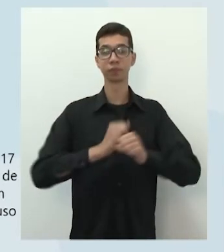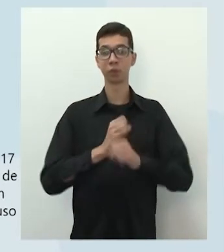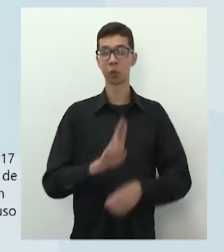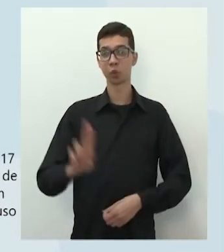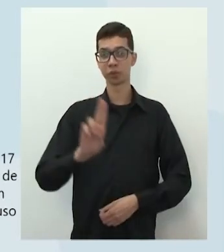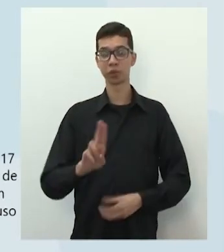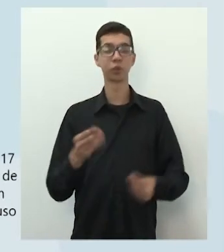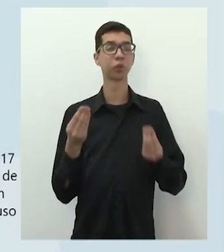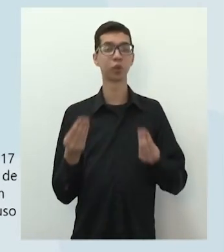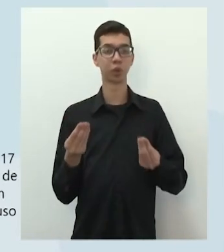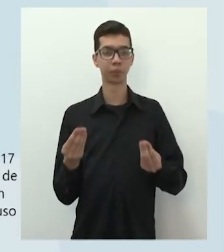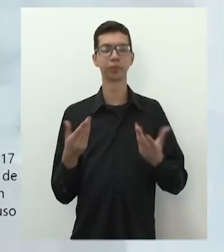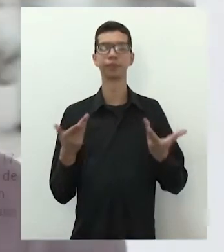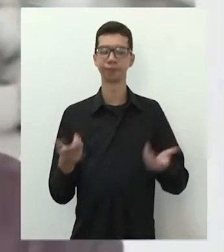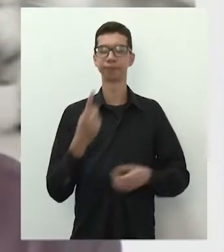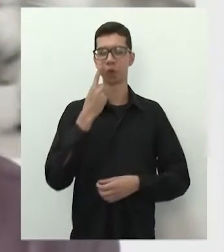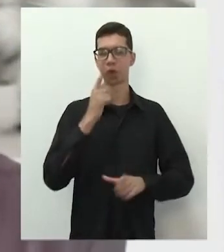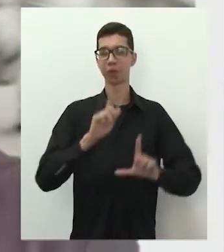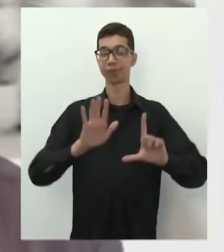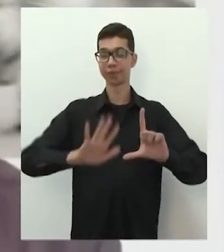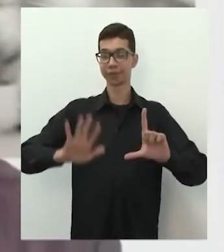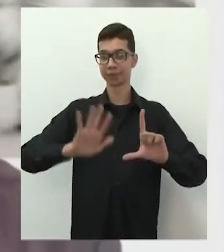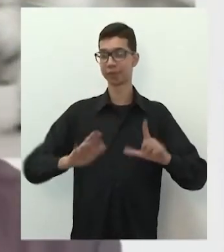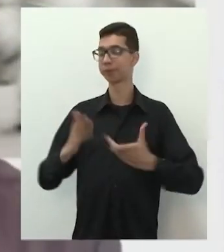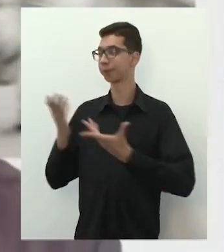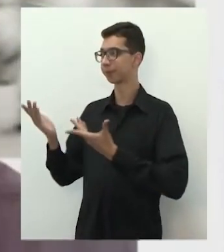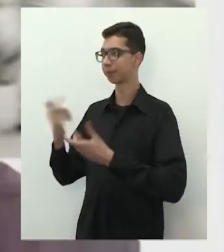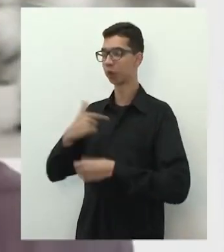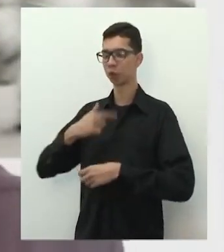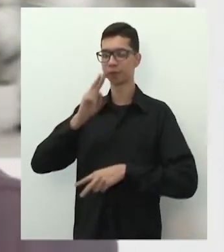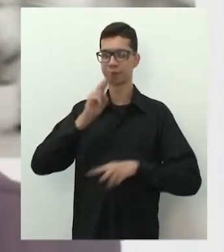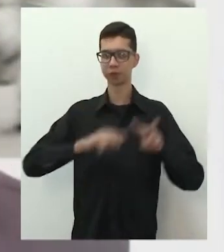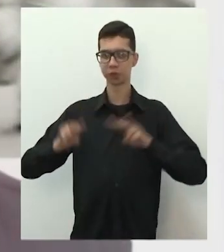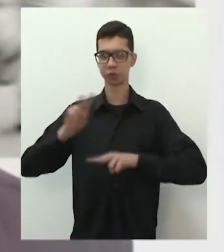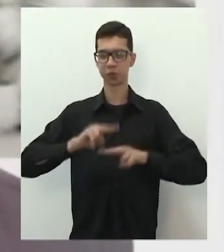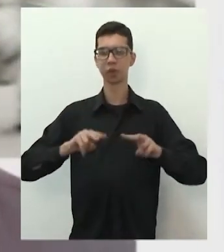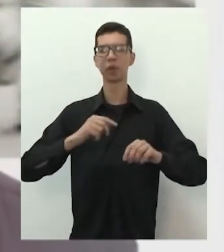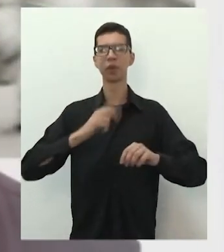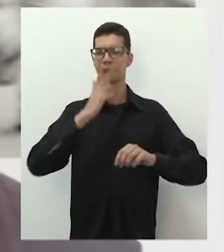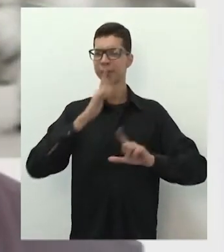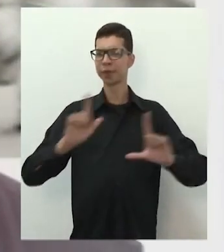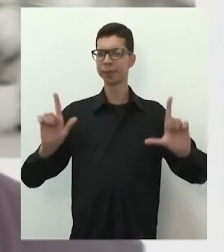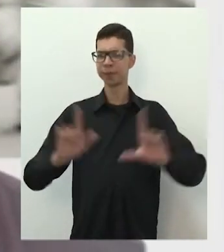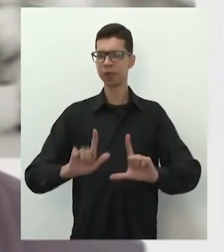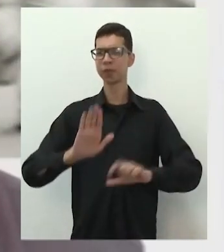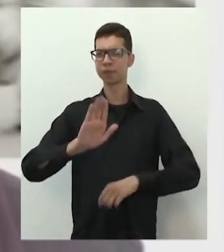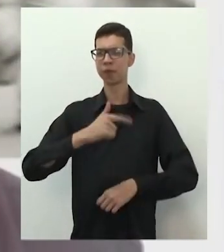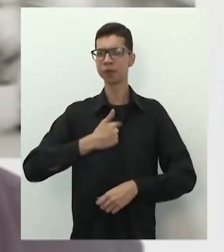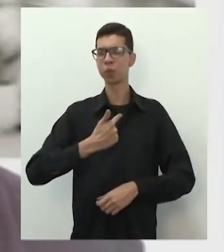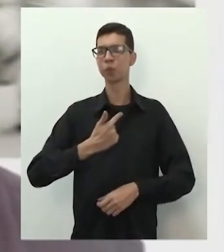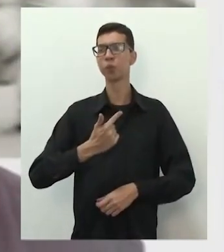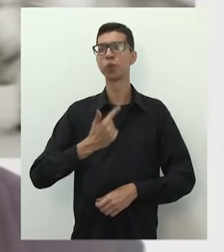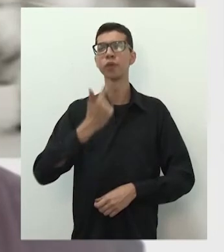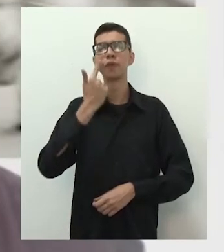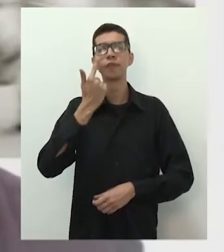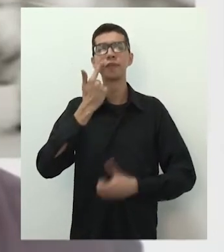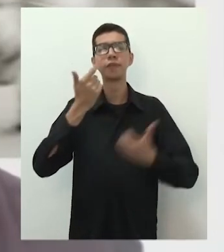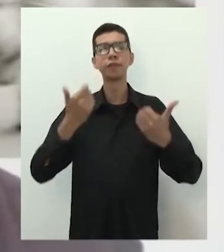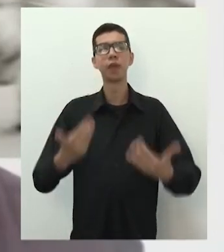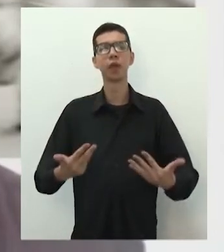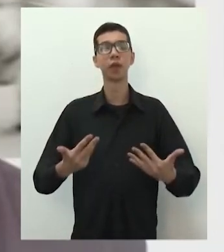outro tem uma felicidade. A grama do vizinho sempre é mais bonita que a sua grama. Isso merece ser conversado,